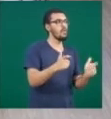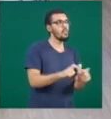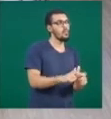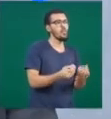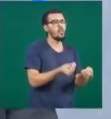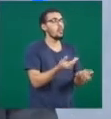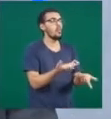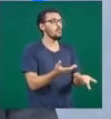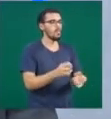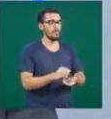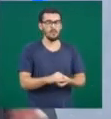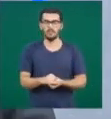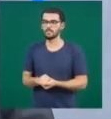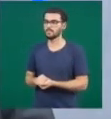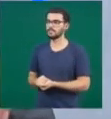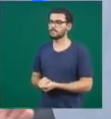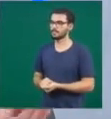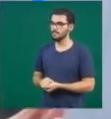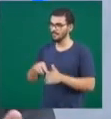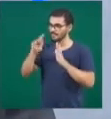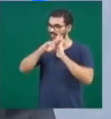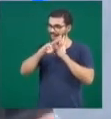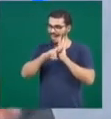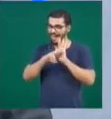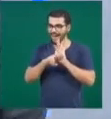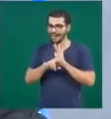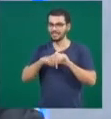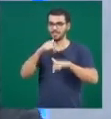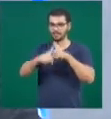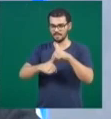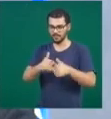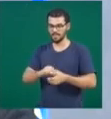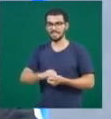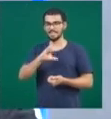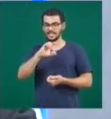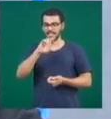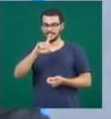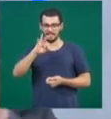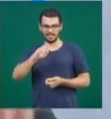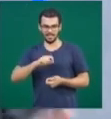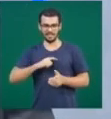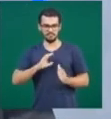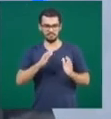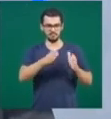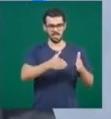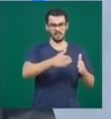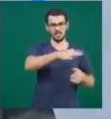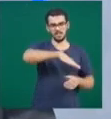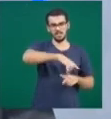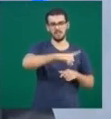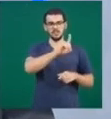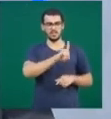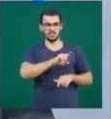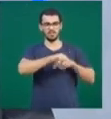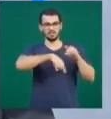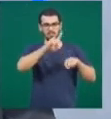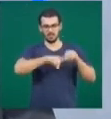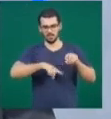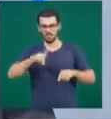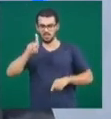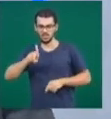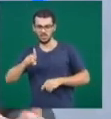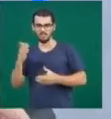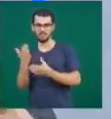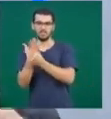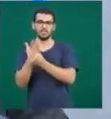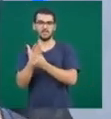que você pensa? A CLT, ela tem uma parte que trata dos direitos materiais e outra dos direitos processuais. As duas partes foram alteradas. E quanto aos direitos